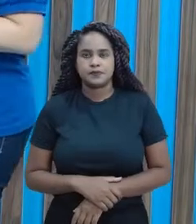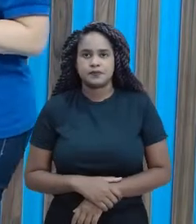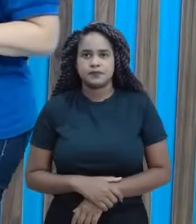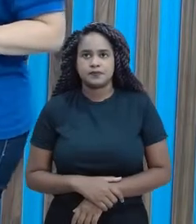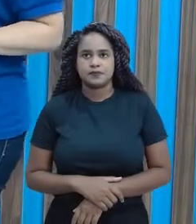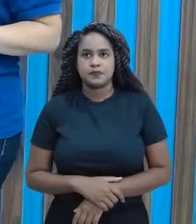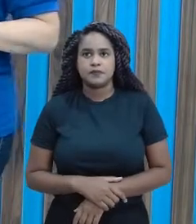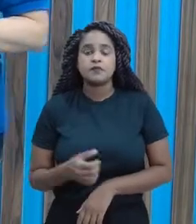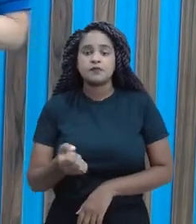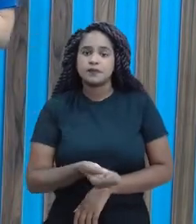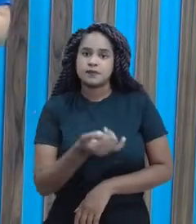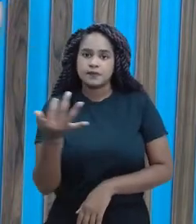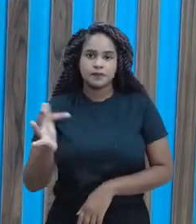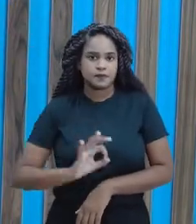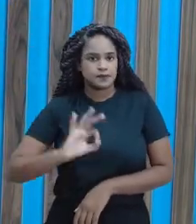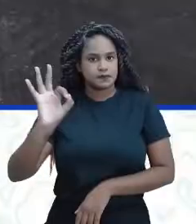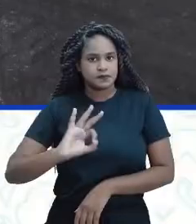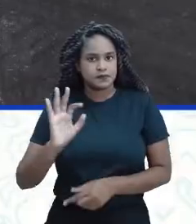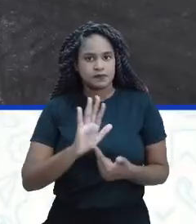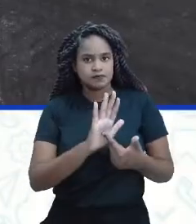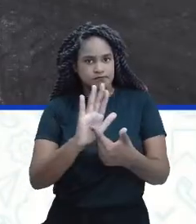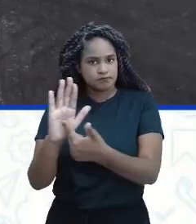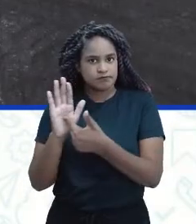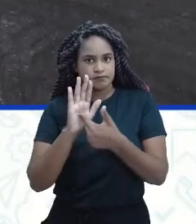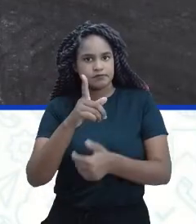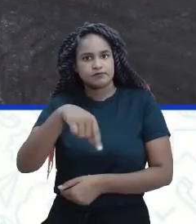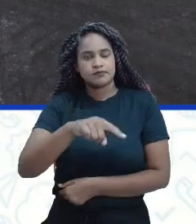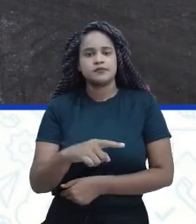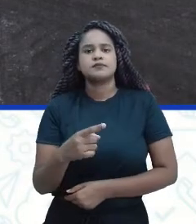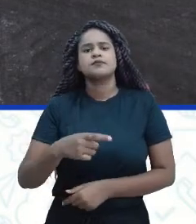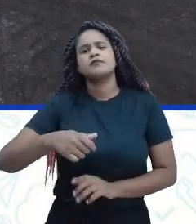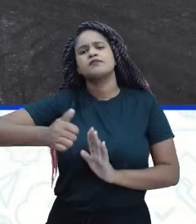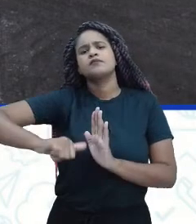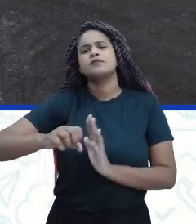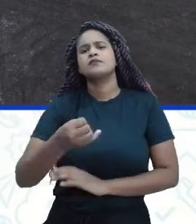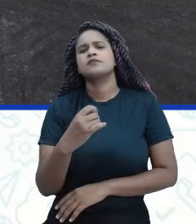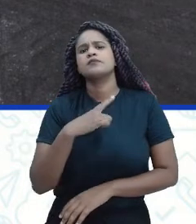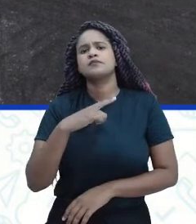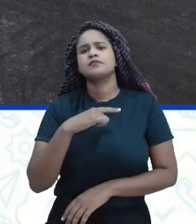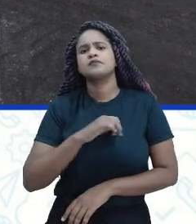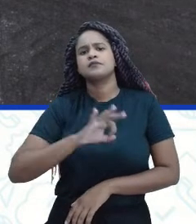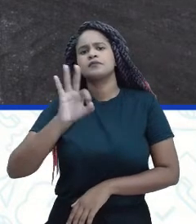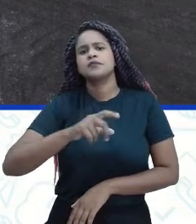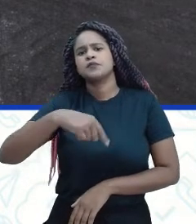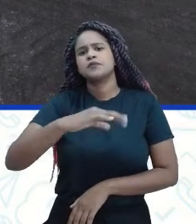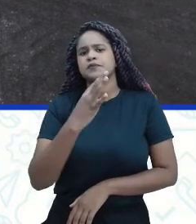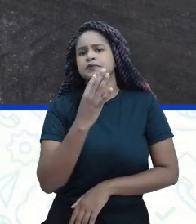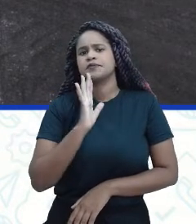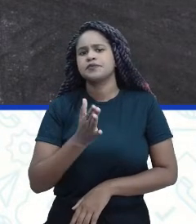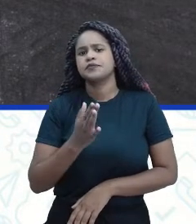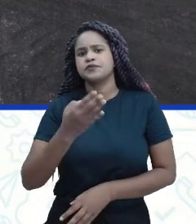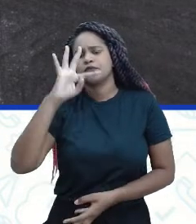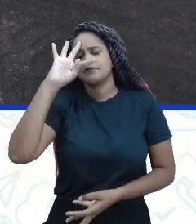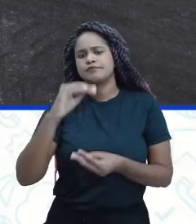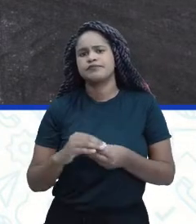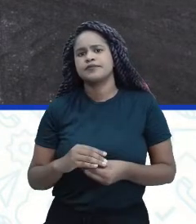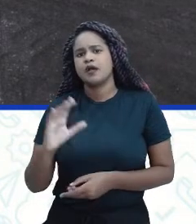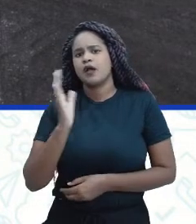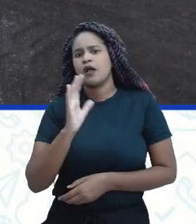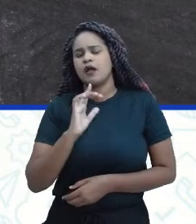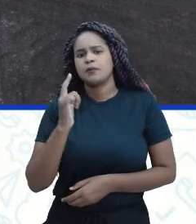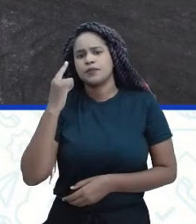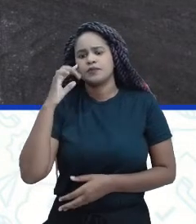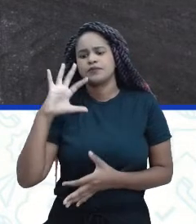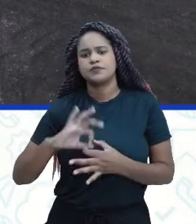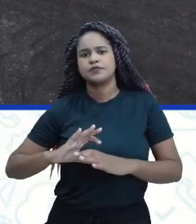alguns percentuais que eu estou colocando para vocês. Verifica aí se já tem algum percentual desses que vocês já conhecem e já conseguem fazer rapidão,